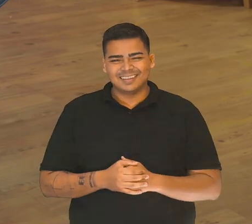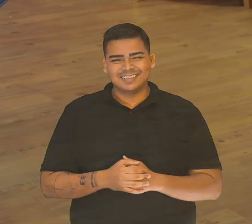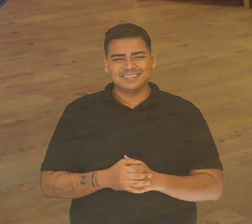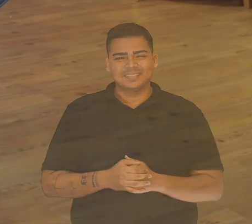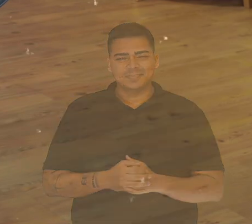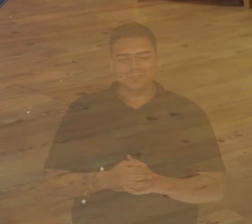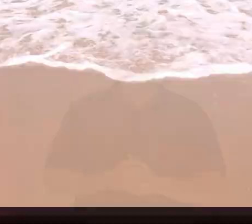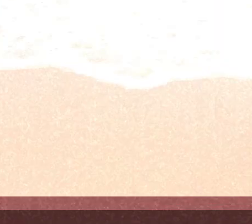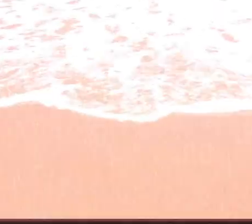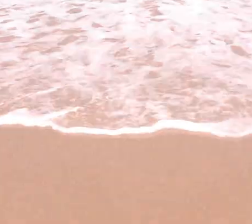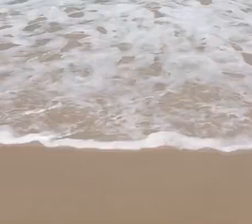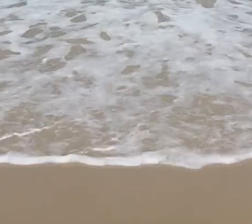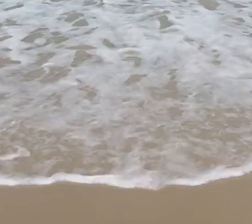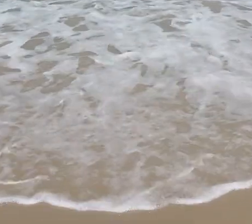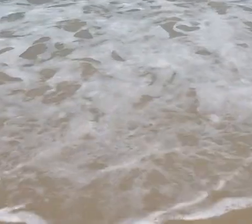Pô, boa, né?